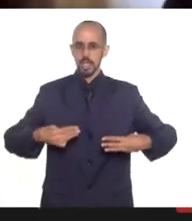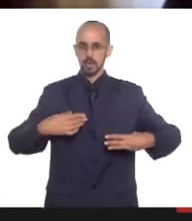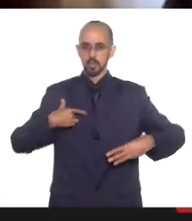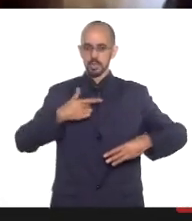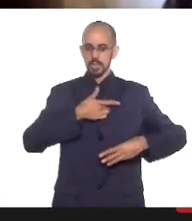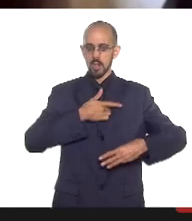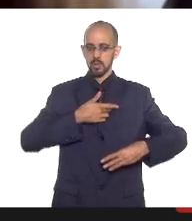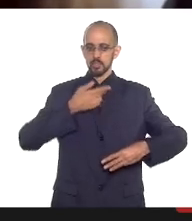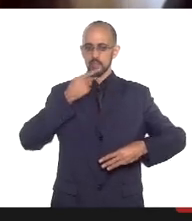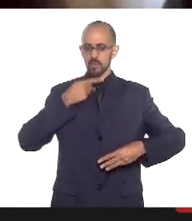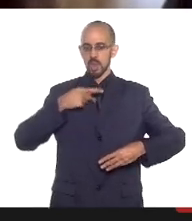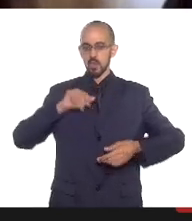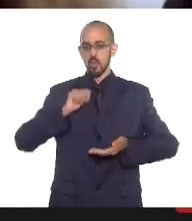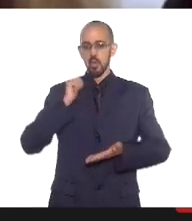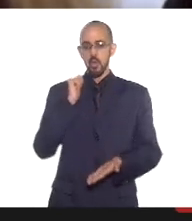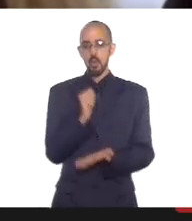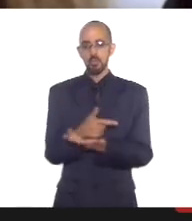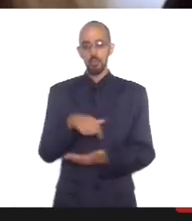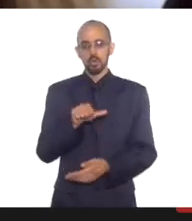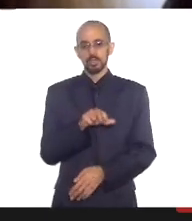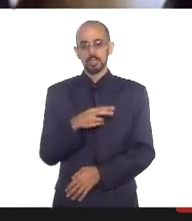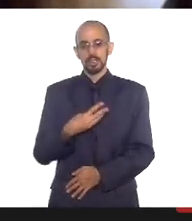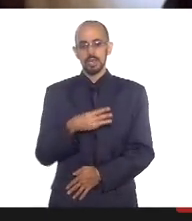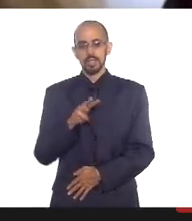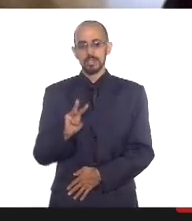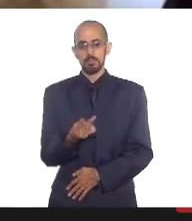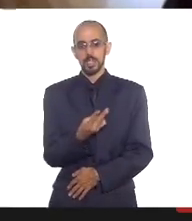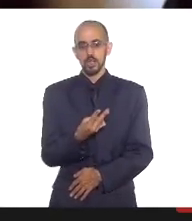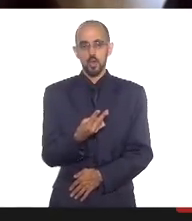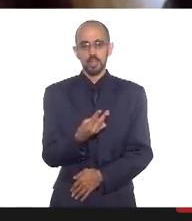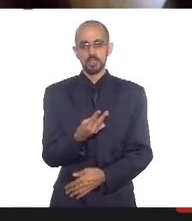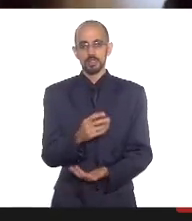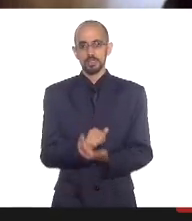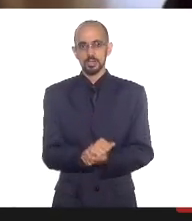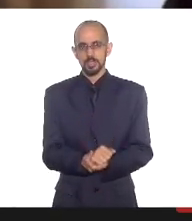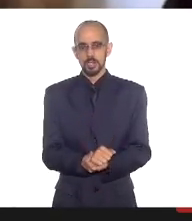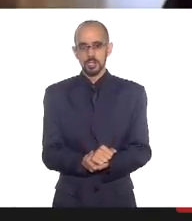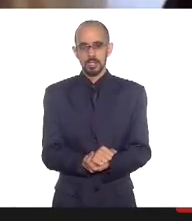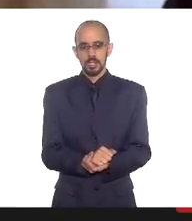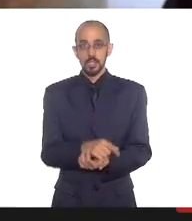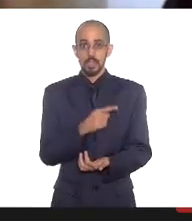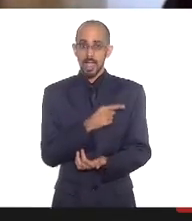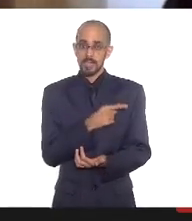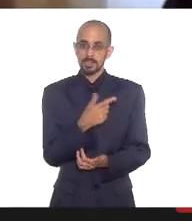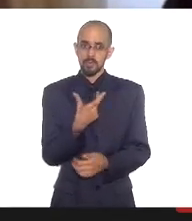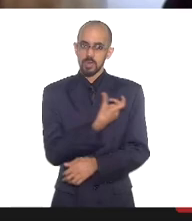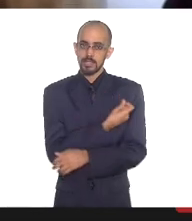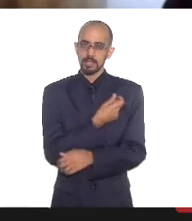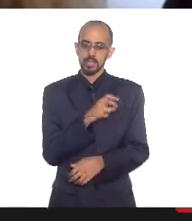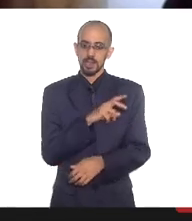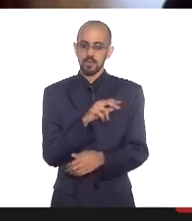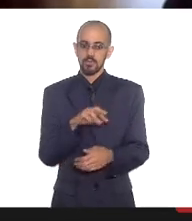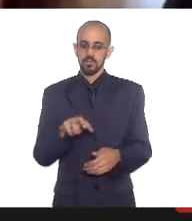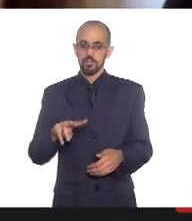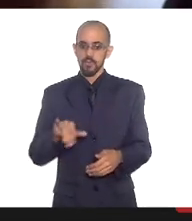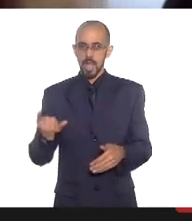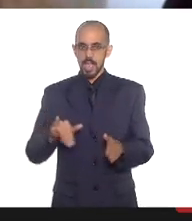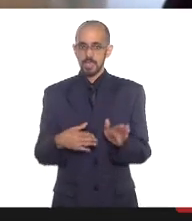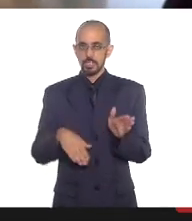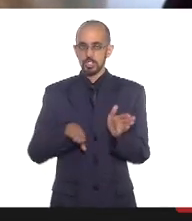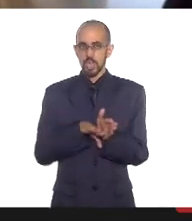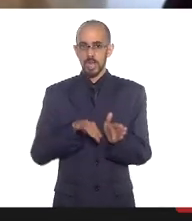disse que comprou 13 milhões da vacina moderna e essa vacina deve se agarra em Julho e